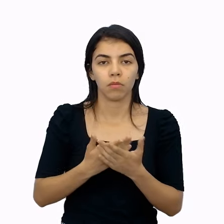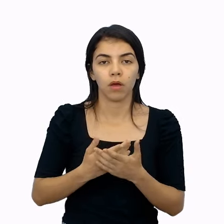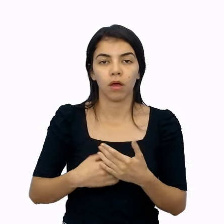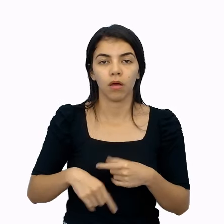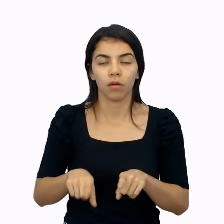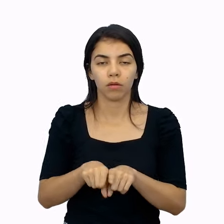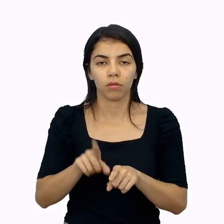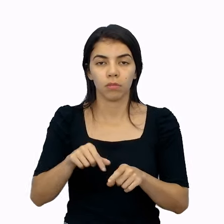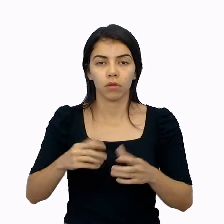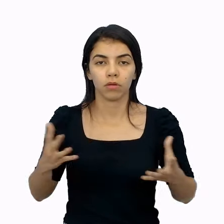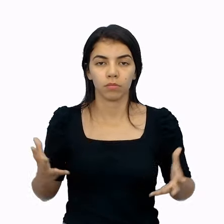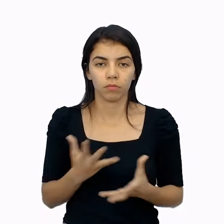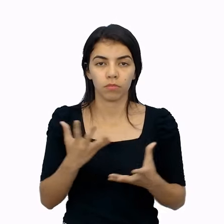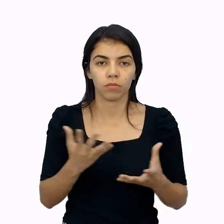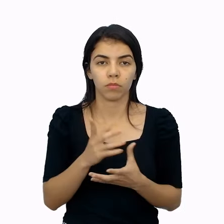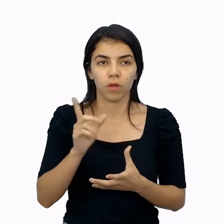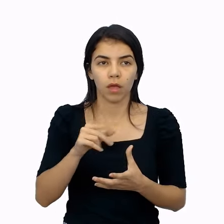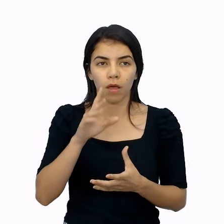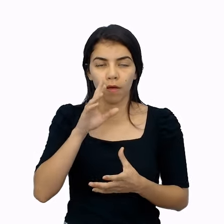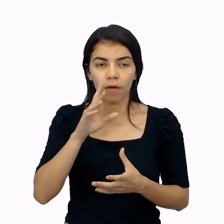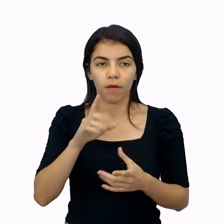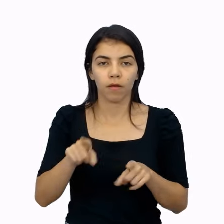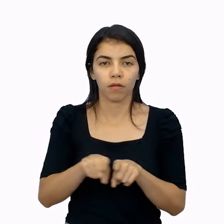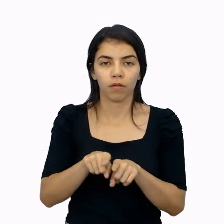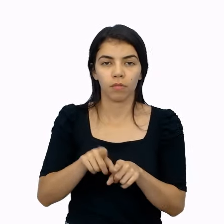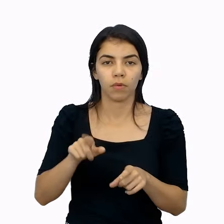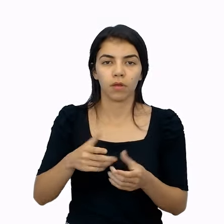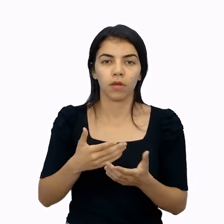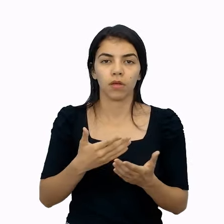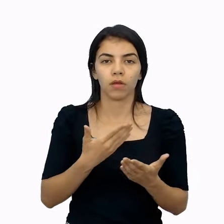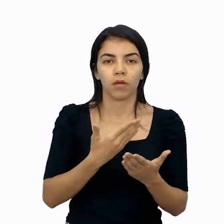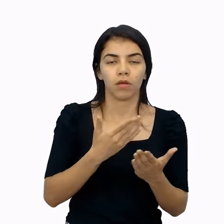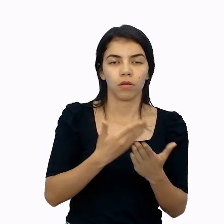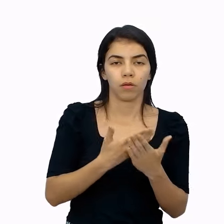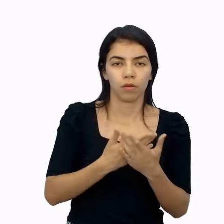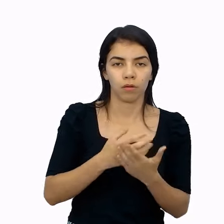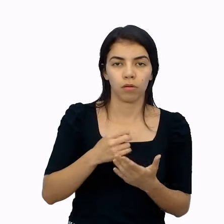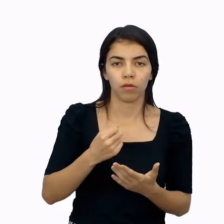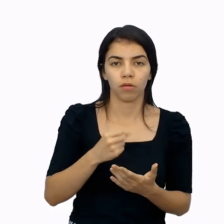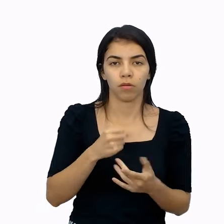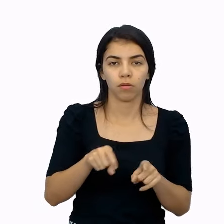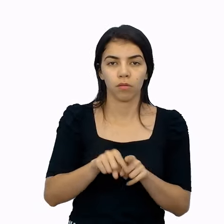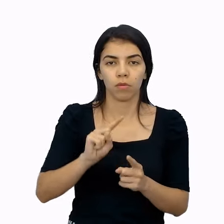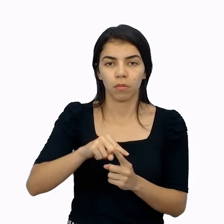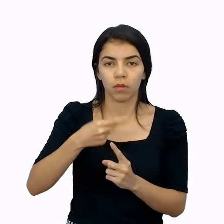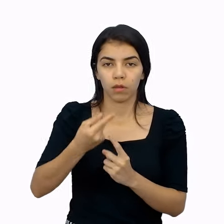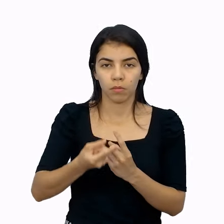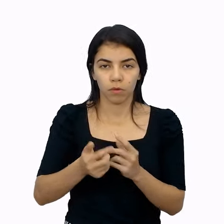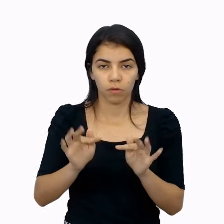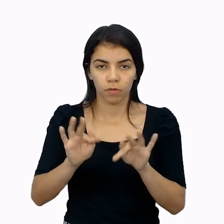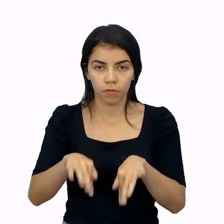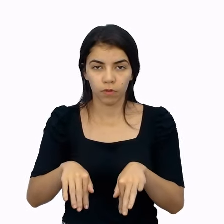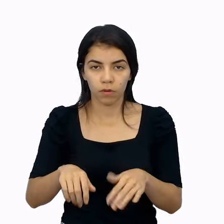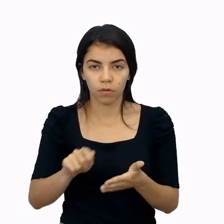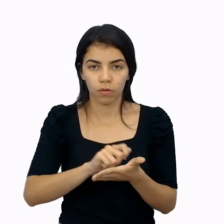vai potencializar o conjunto das 8 aulas para que se escreva, então, no final, um artigo de